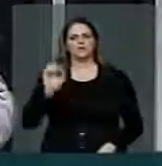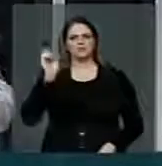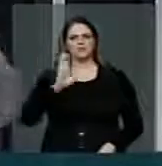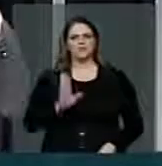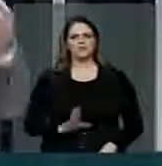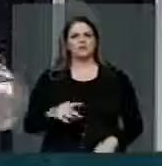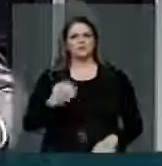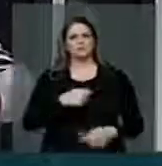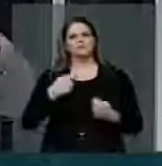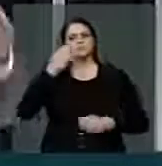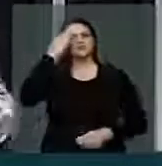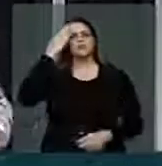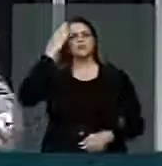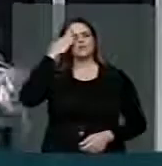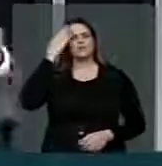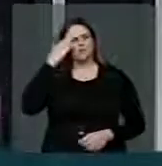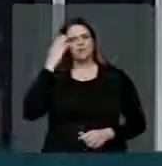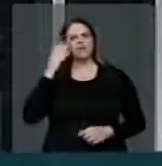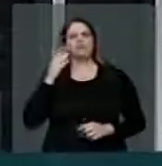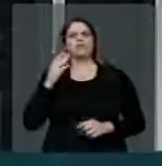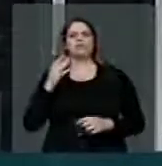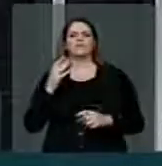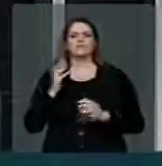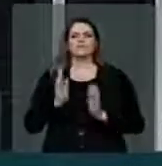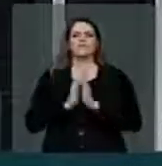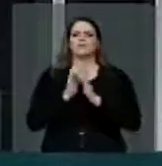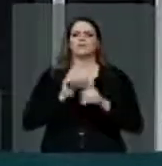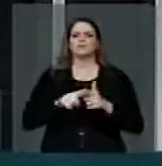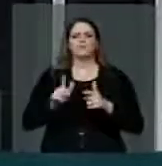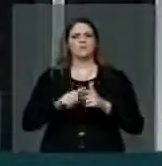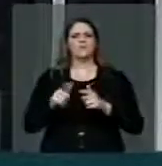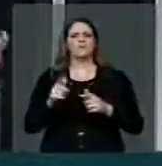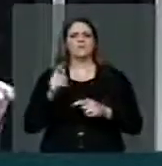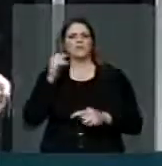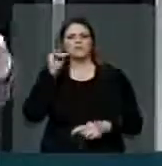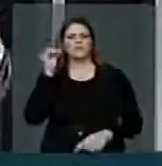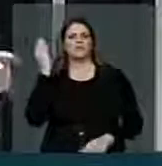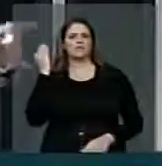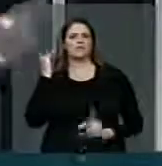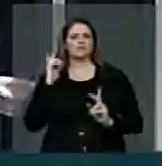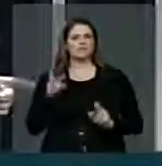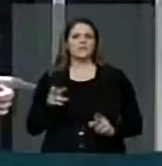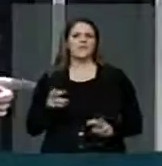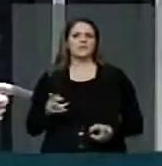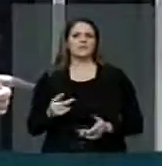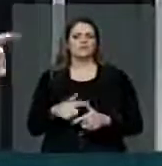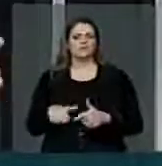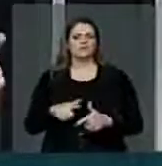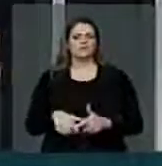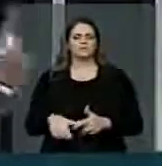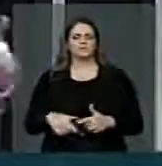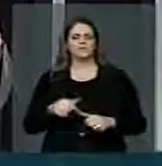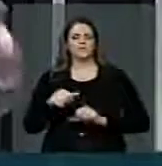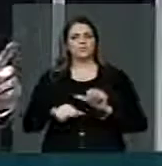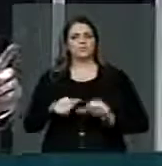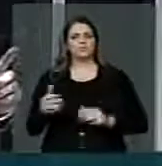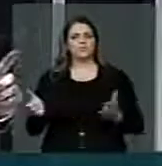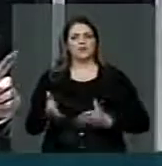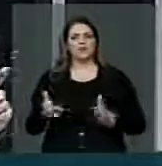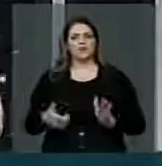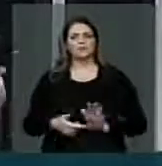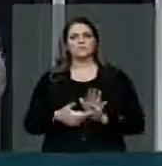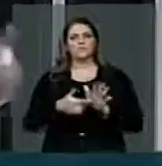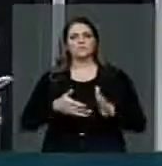precisamos inovar para poder superar as chagas do passado. E essa mudança, nesse momento, aponta um